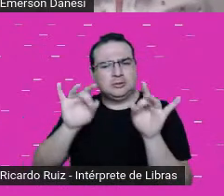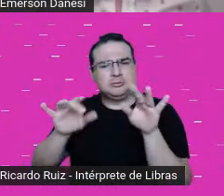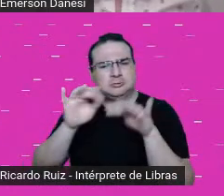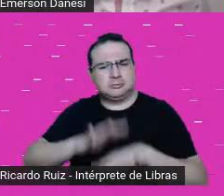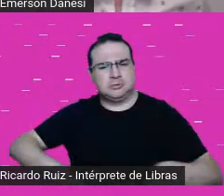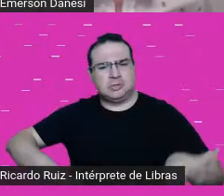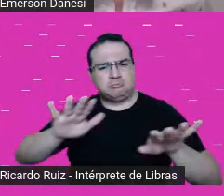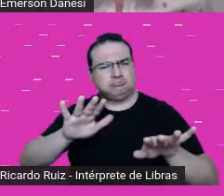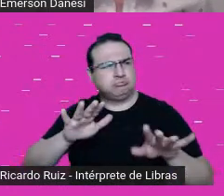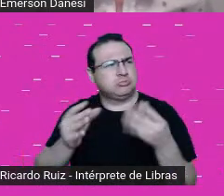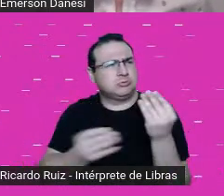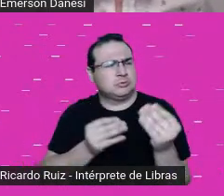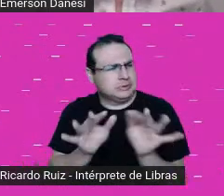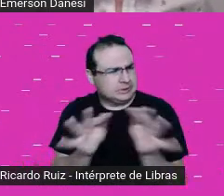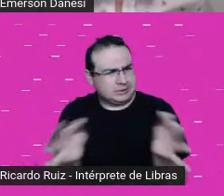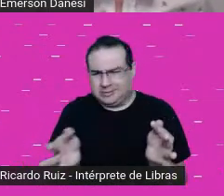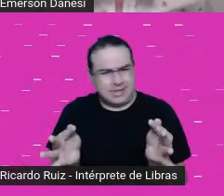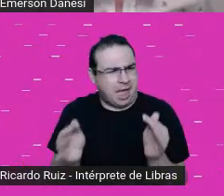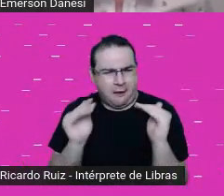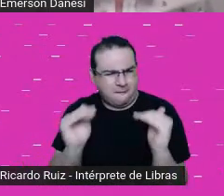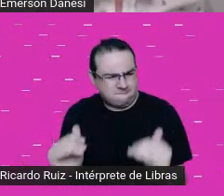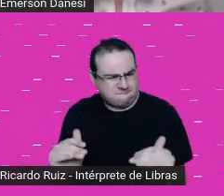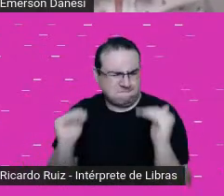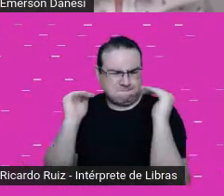uma nobreza